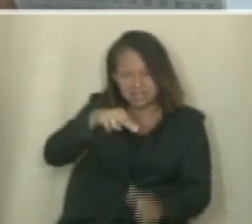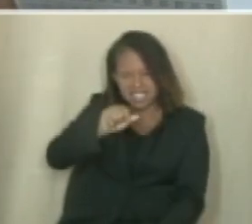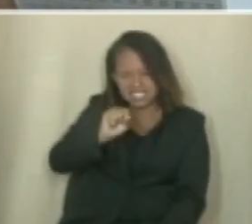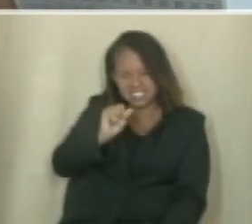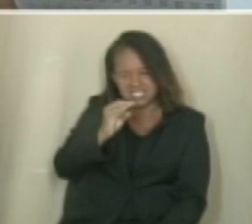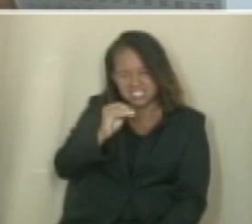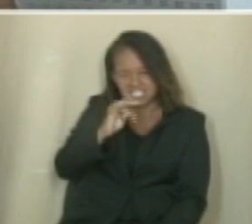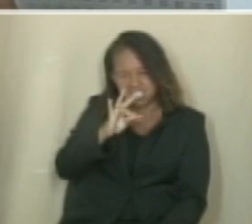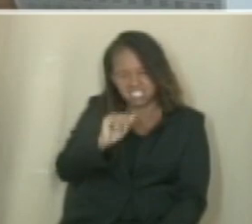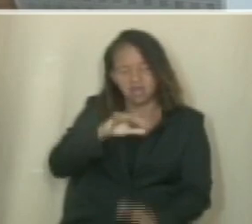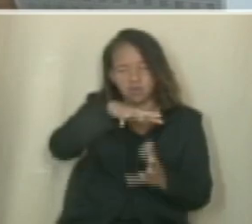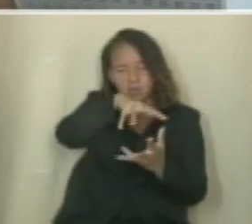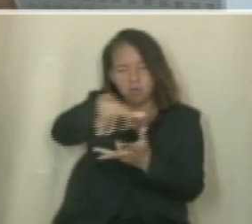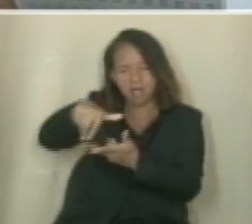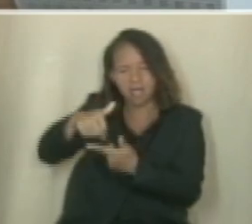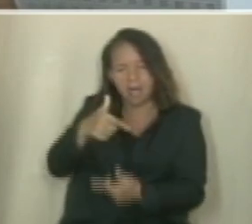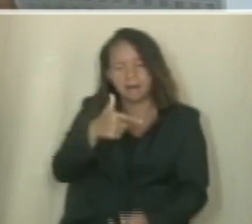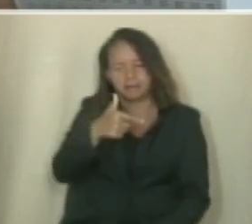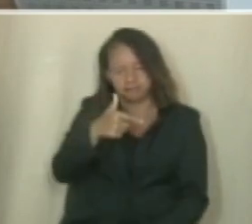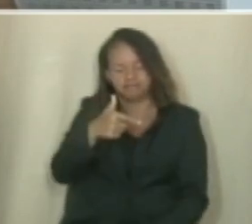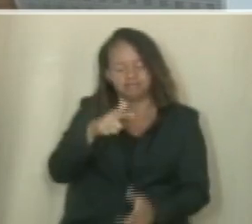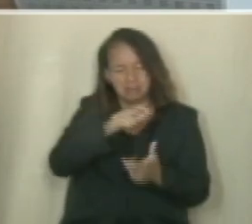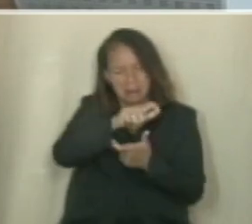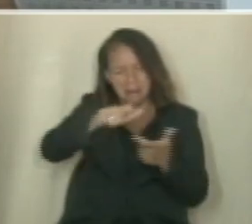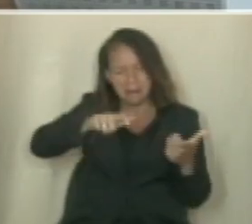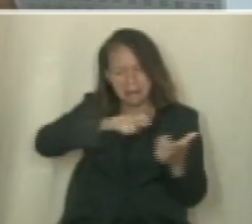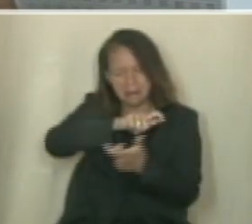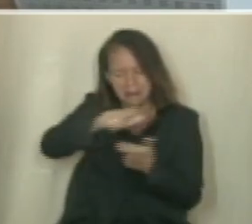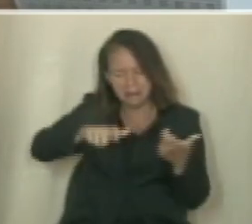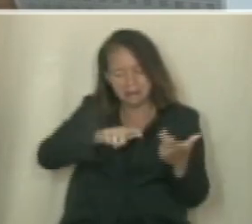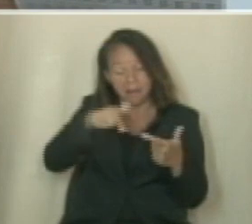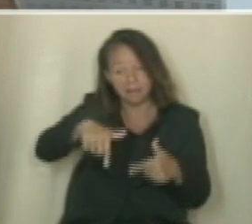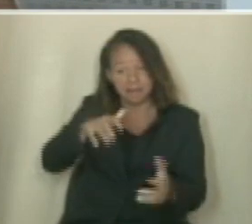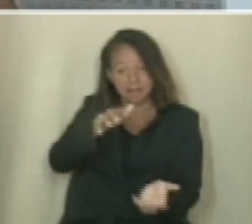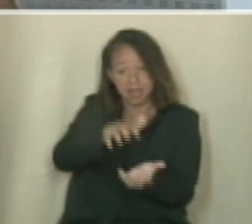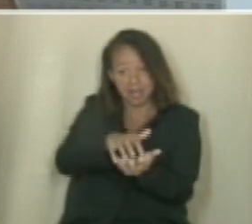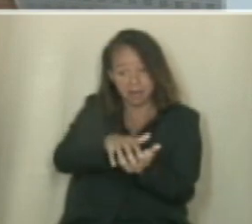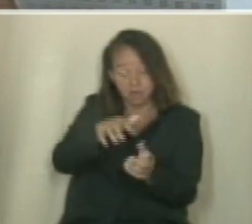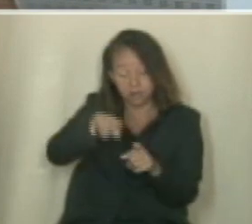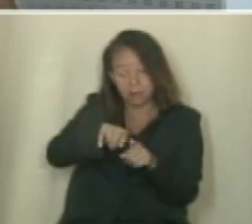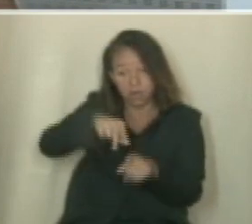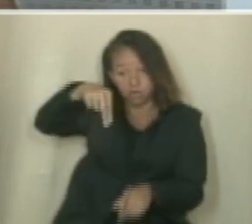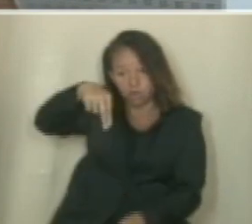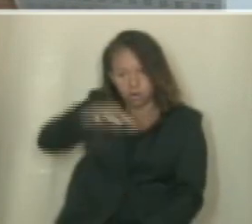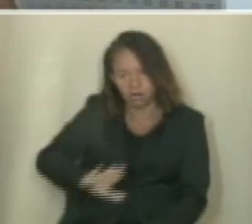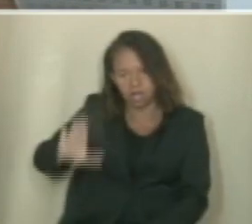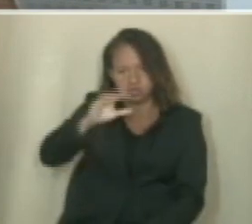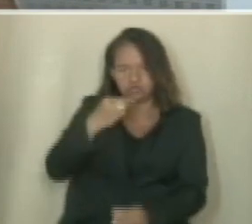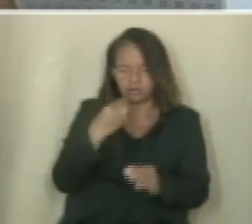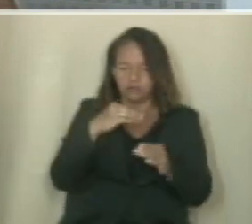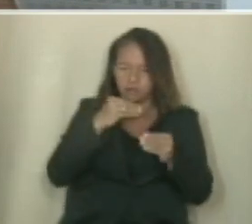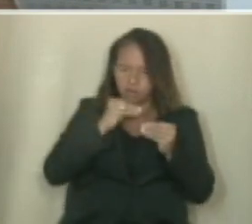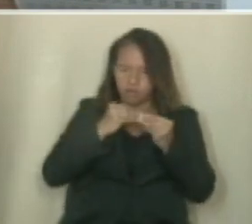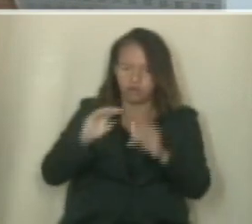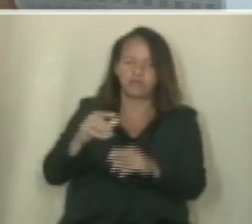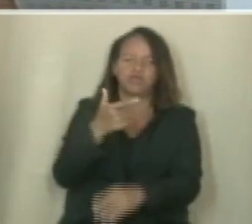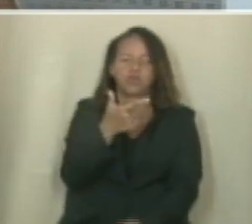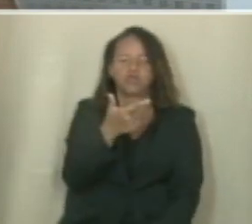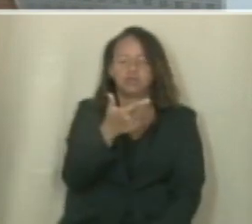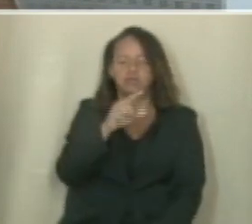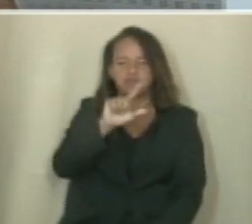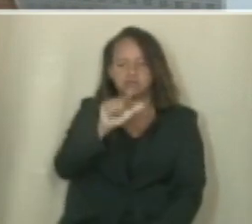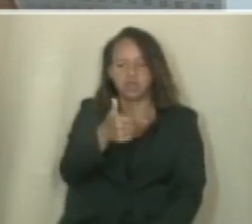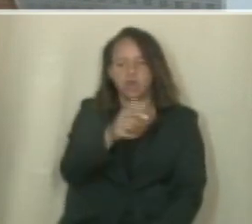então Segunda Guerra Mundial. E o Pernambuco, o Nordeste, enviou cerca de